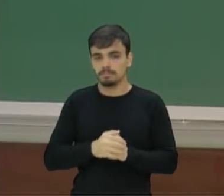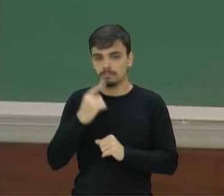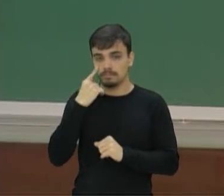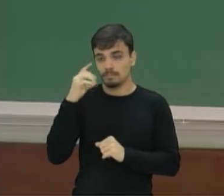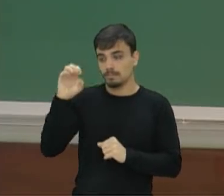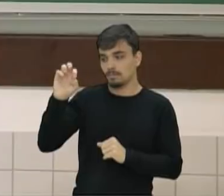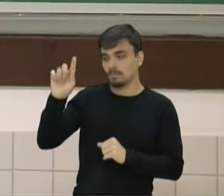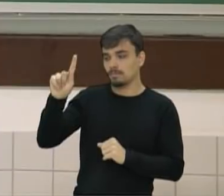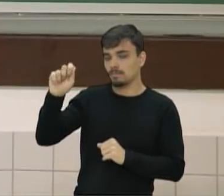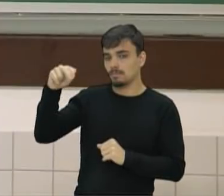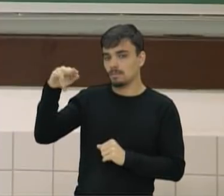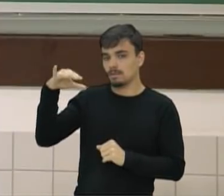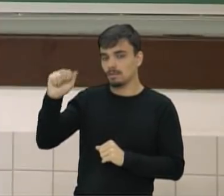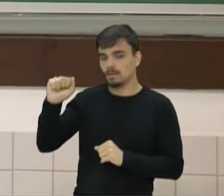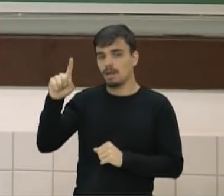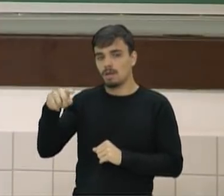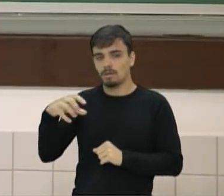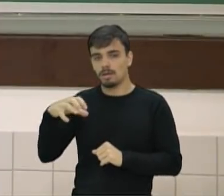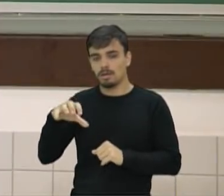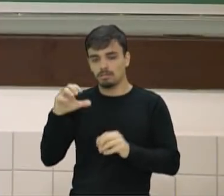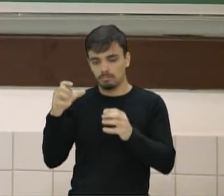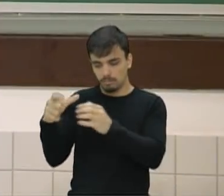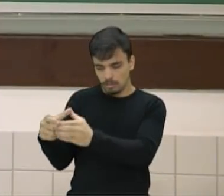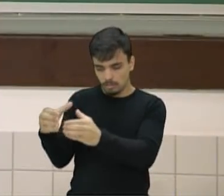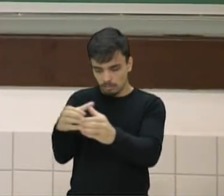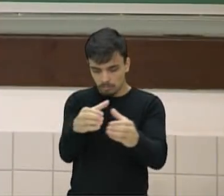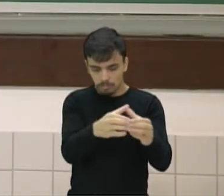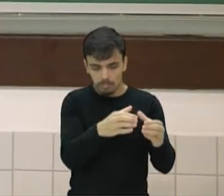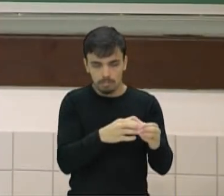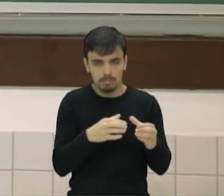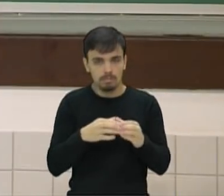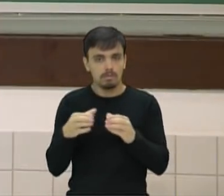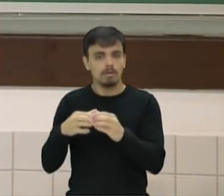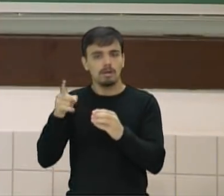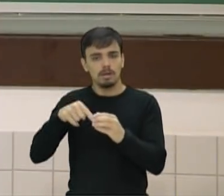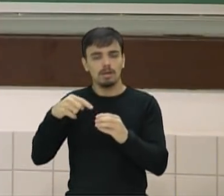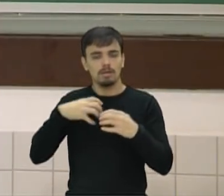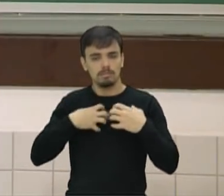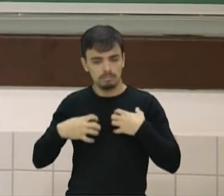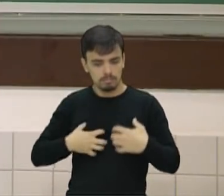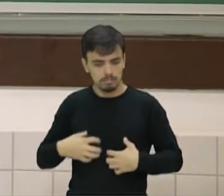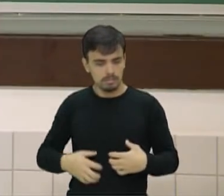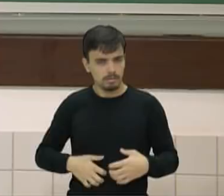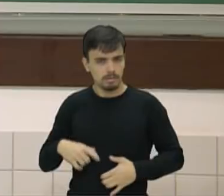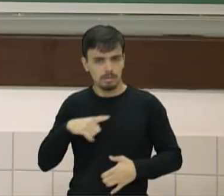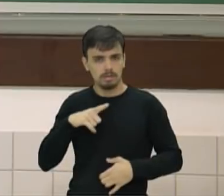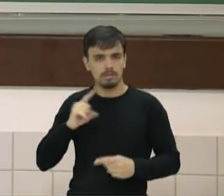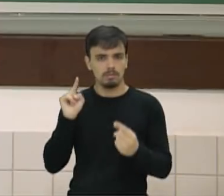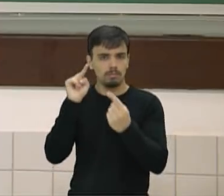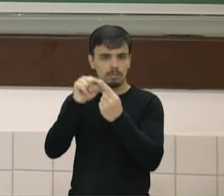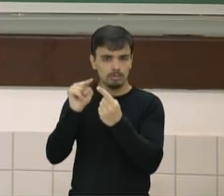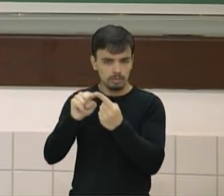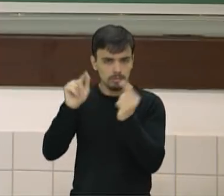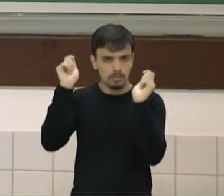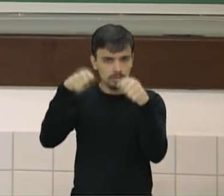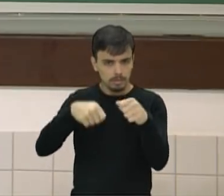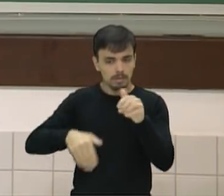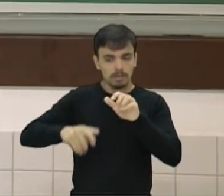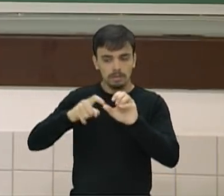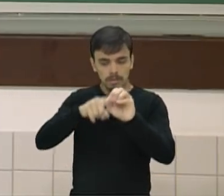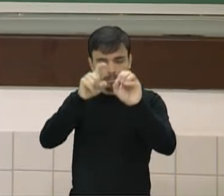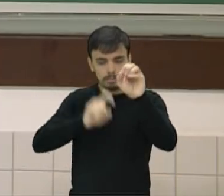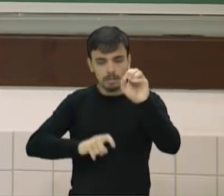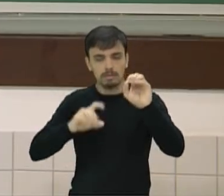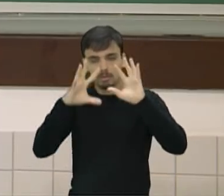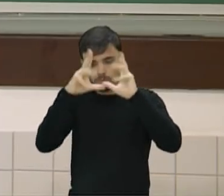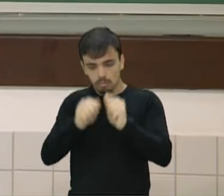de órgãos. Cada órgão tem uma função, mas para o corpo todo funcionar, ele depende do bom funcionamento dos outros.